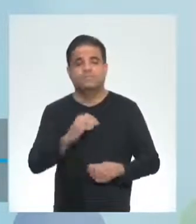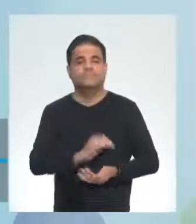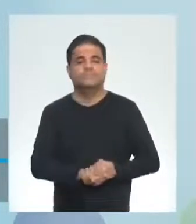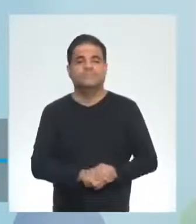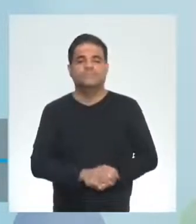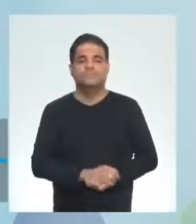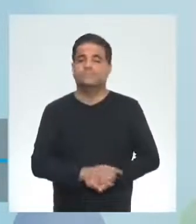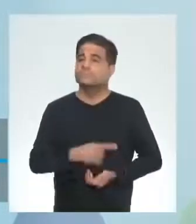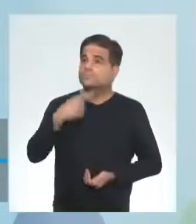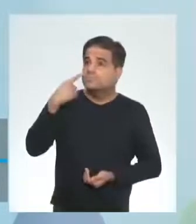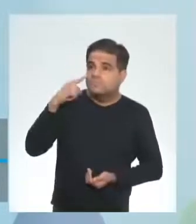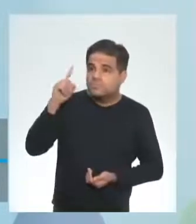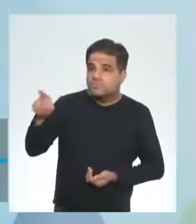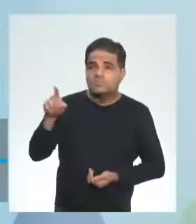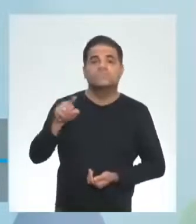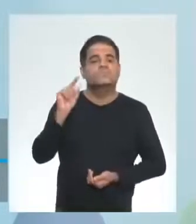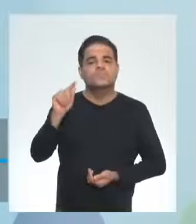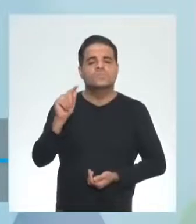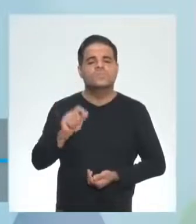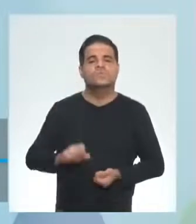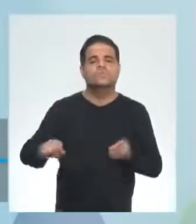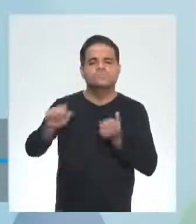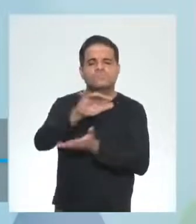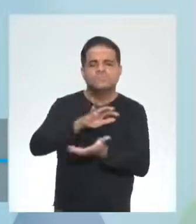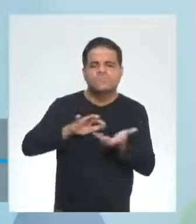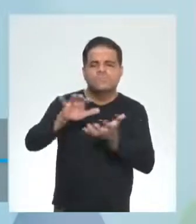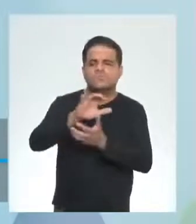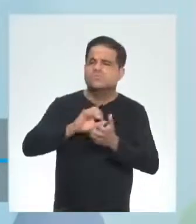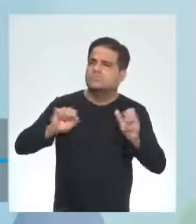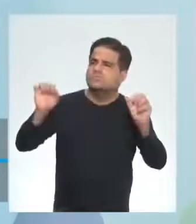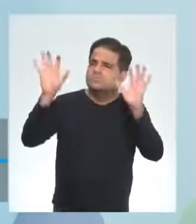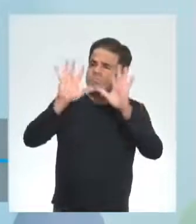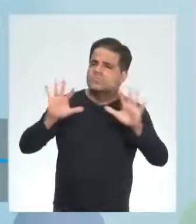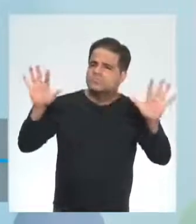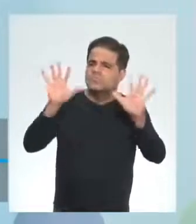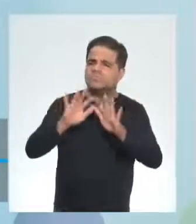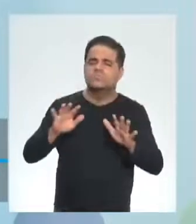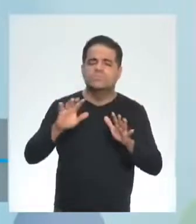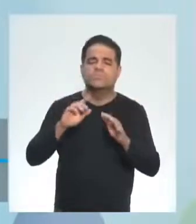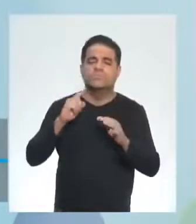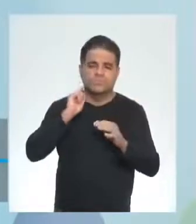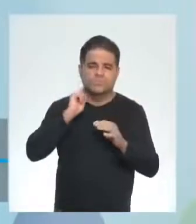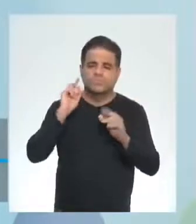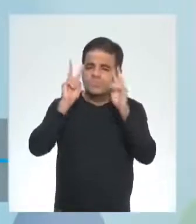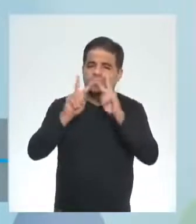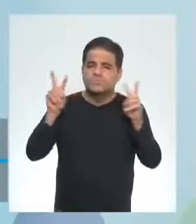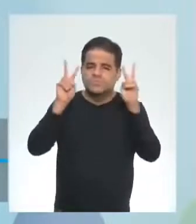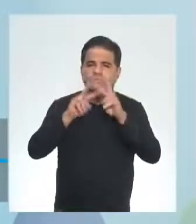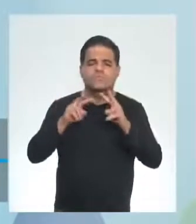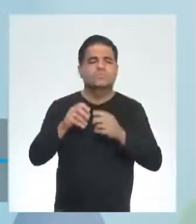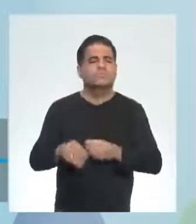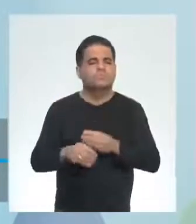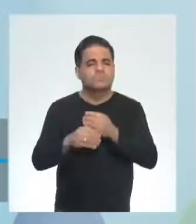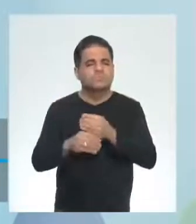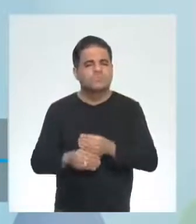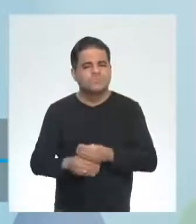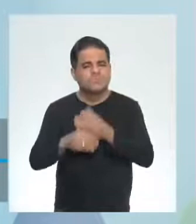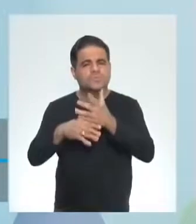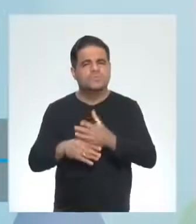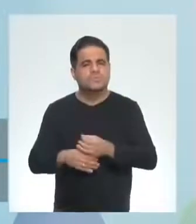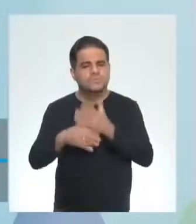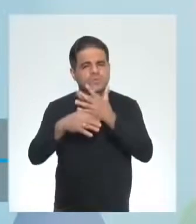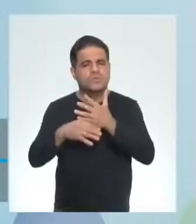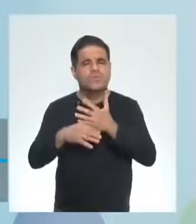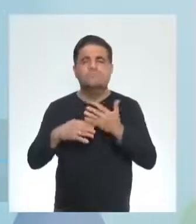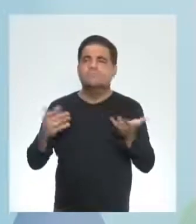olha só, gente, quando a gente fala aí a respeito de poluição visual, como vocês mesmos, né, colocaram aí no chat, e muito bem colocado,